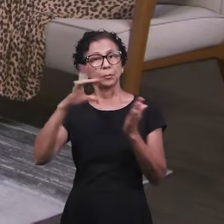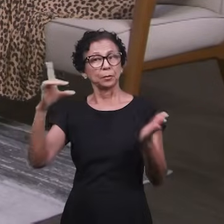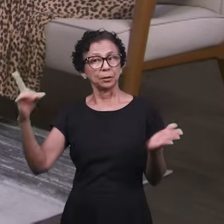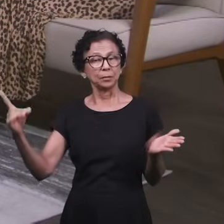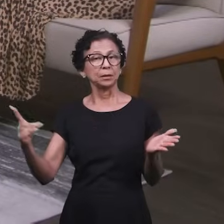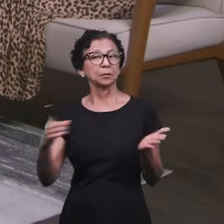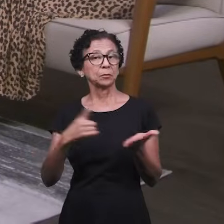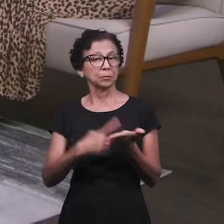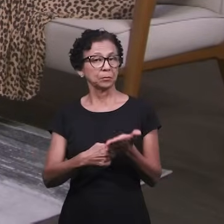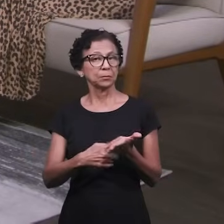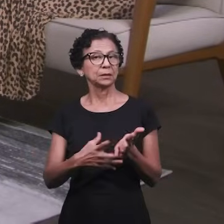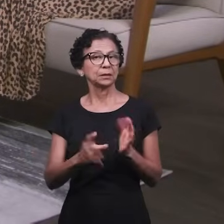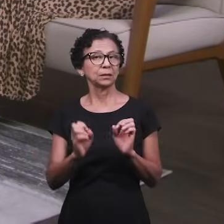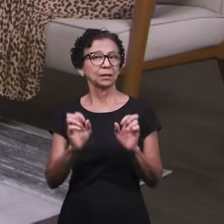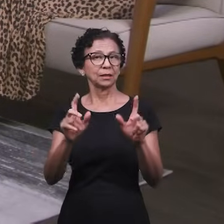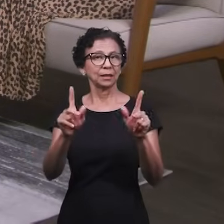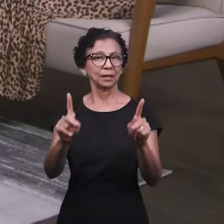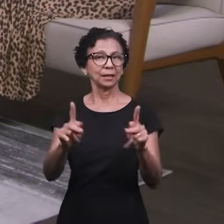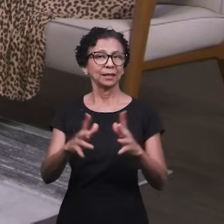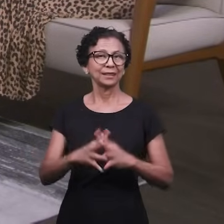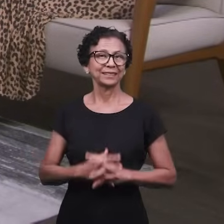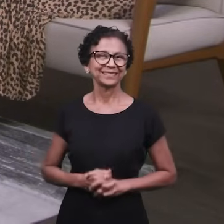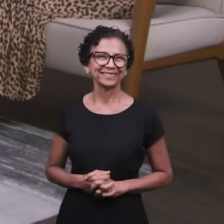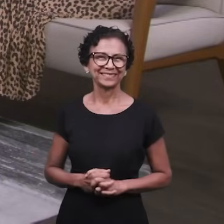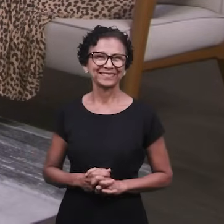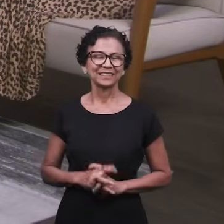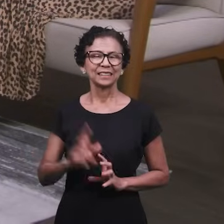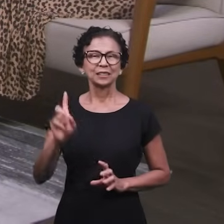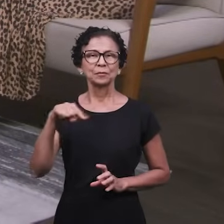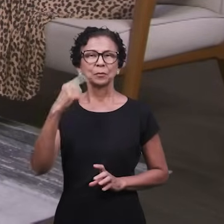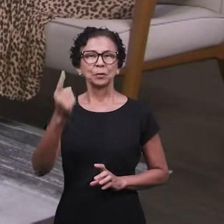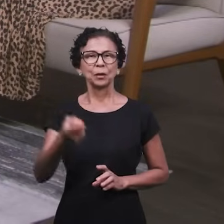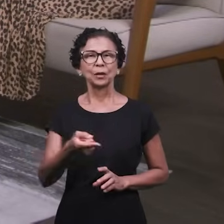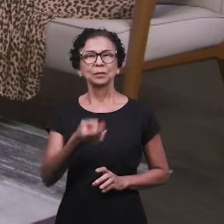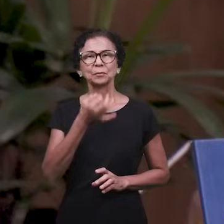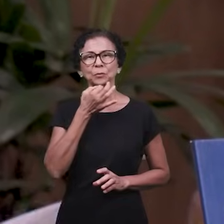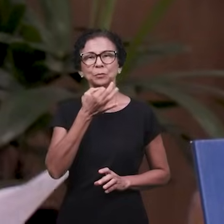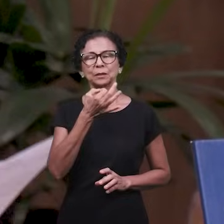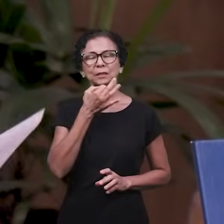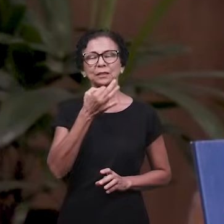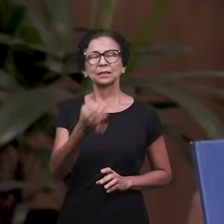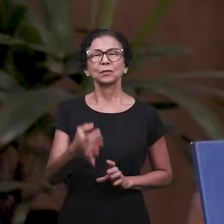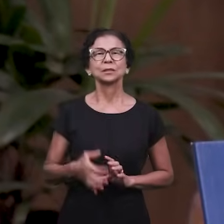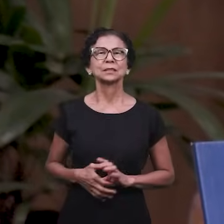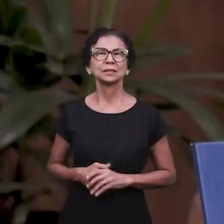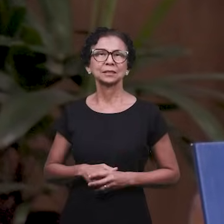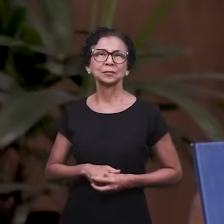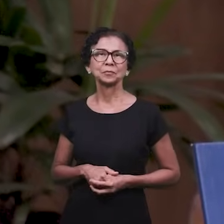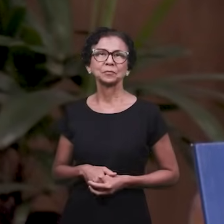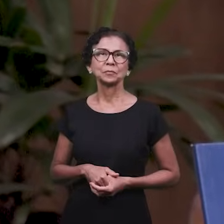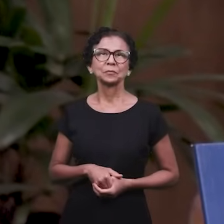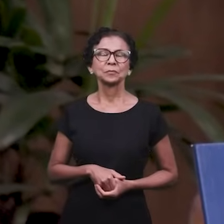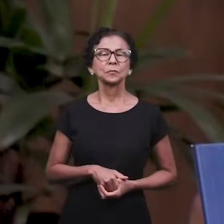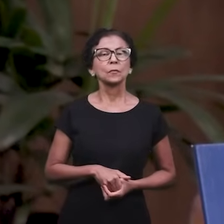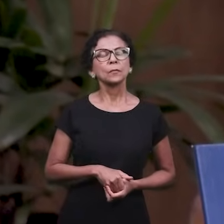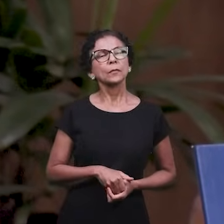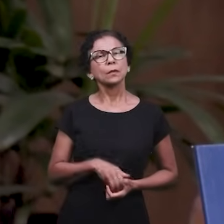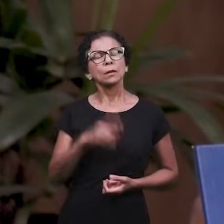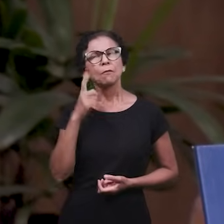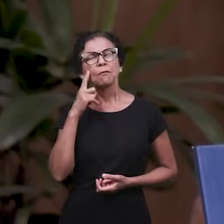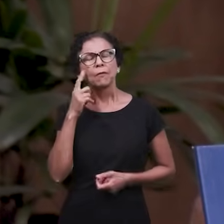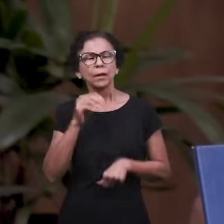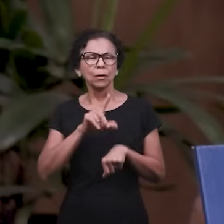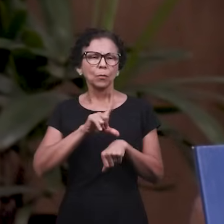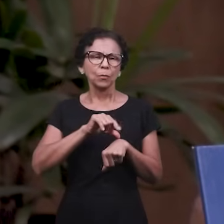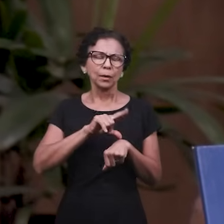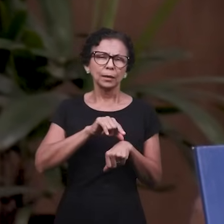da família, não é? Ok? Amém. Então, vamos para a próxima sugestão? Próxima. A nossa próxima sugestão é: defina um horário